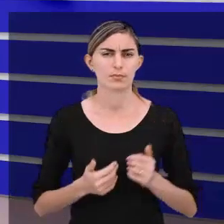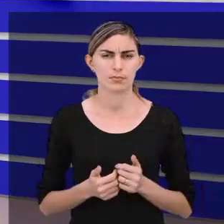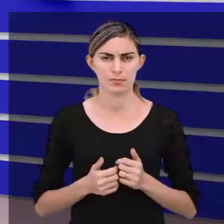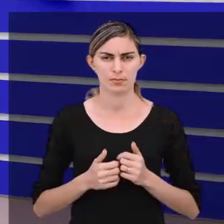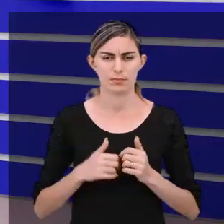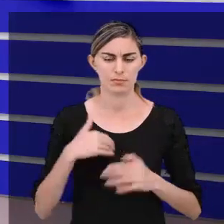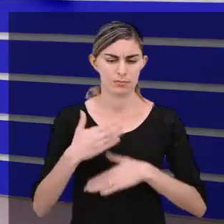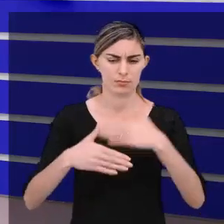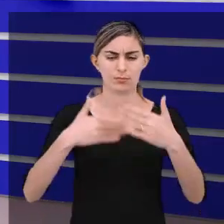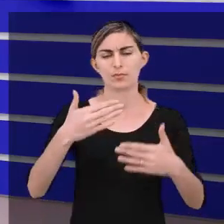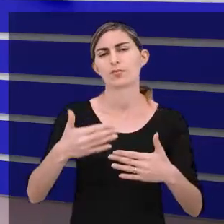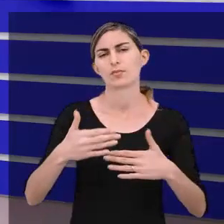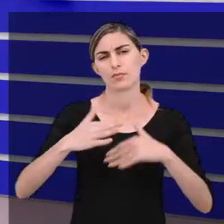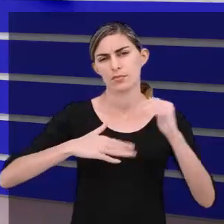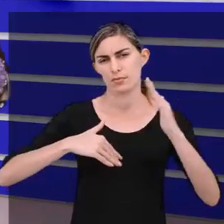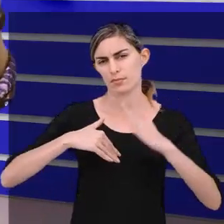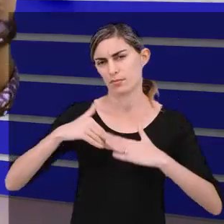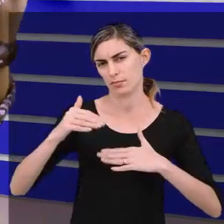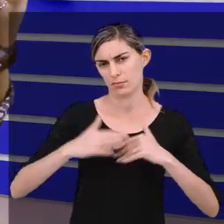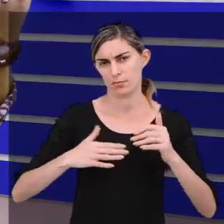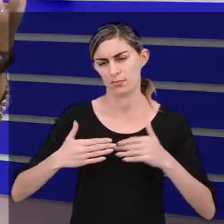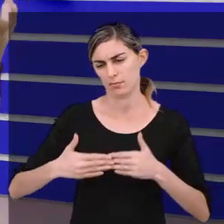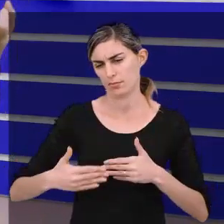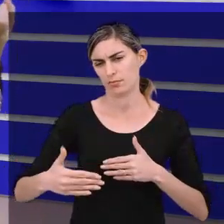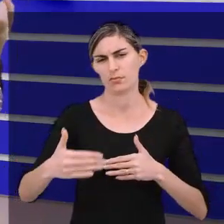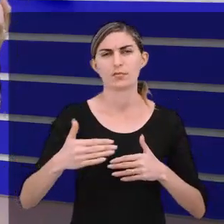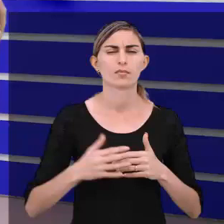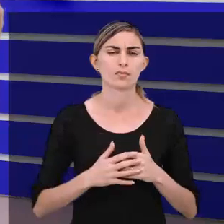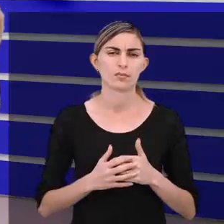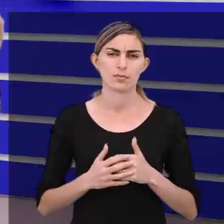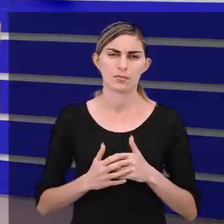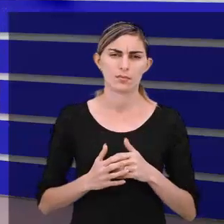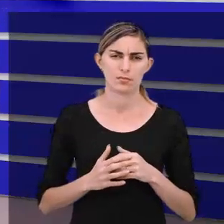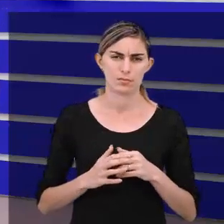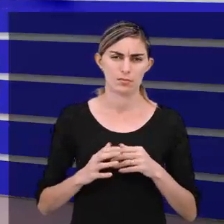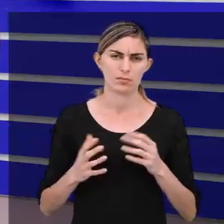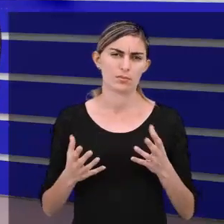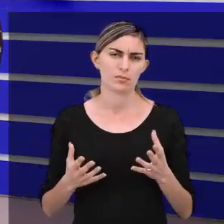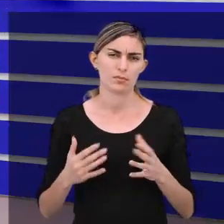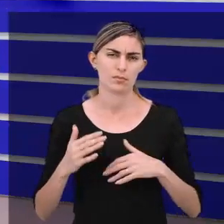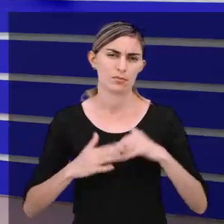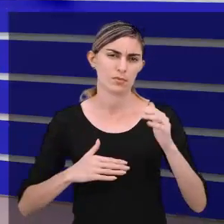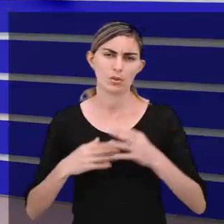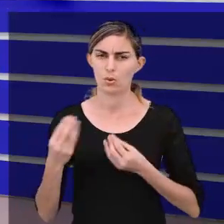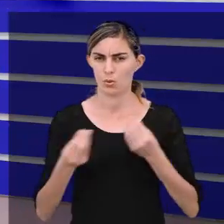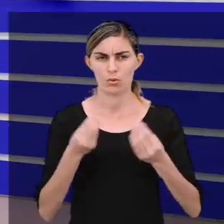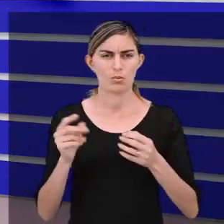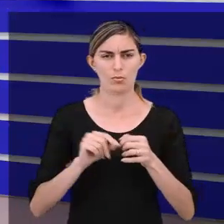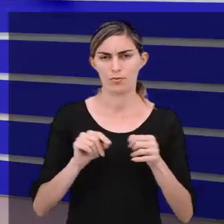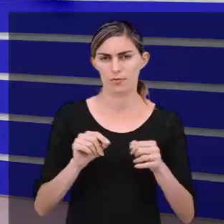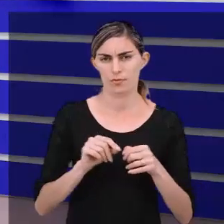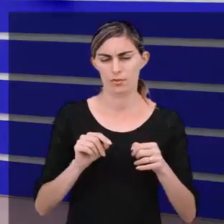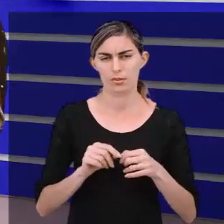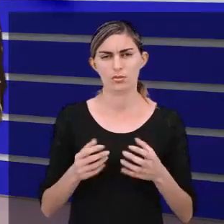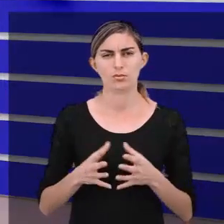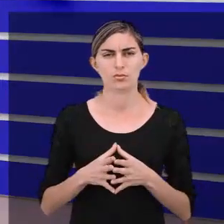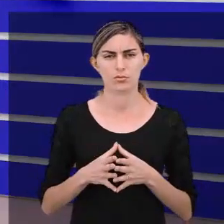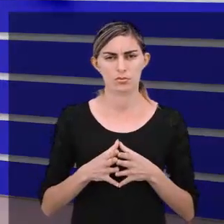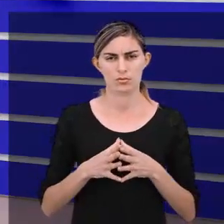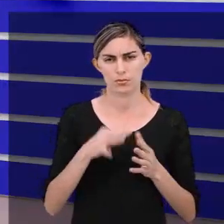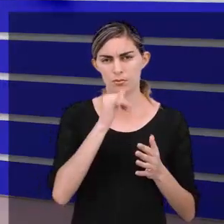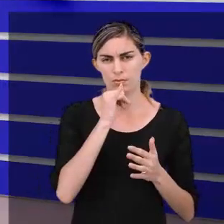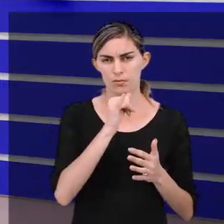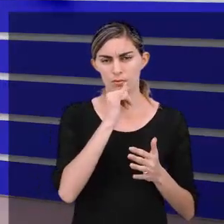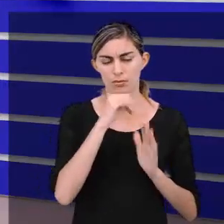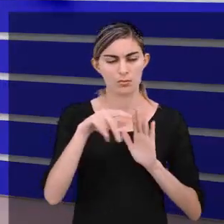vai desenvolver a habilidade? A partir do conhecimento, ele vai ter que... Como é que eu coloco isso em prática? Como é que eu faço? Como é que eu faço, por